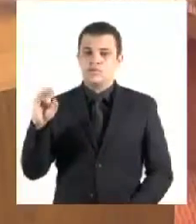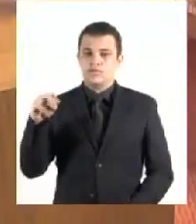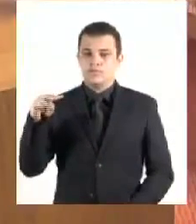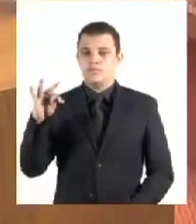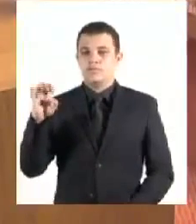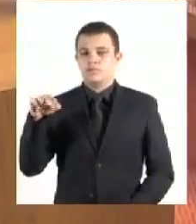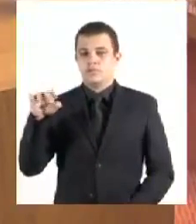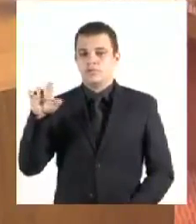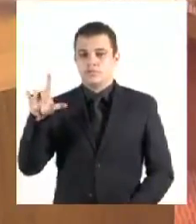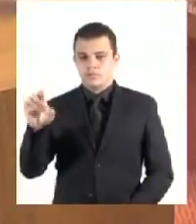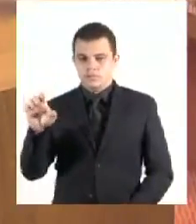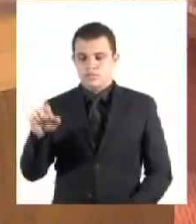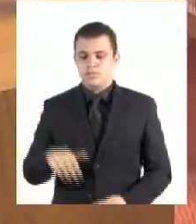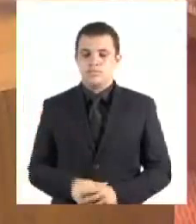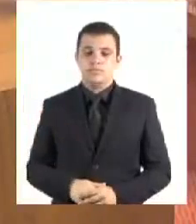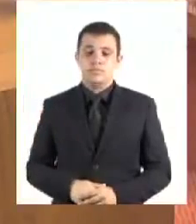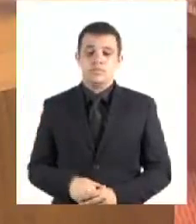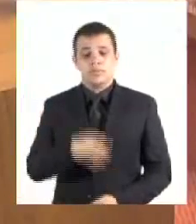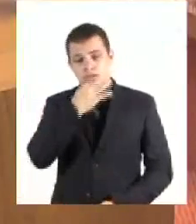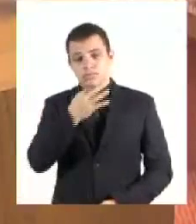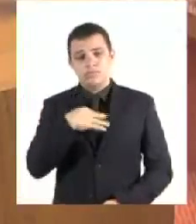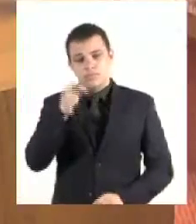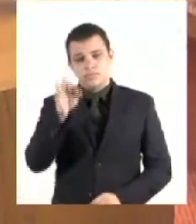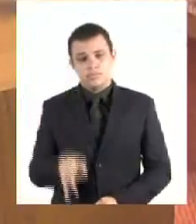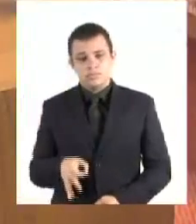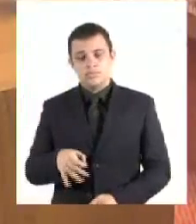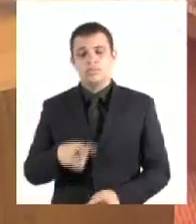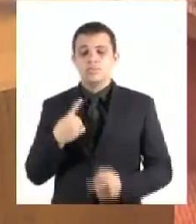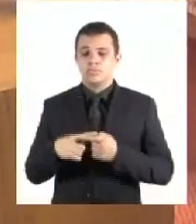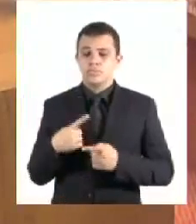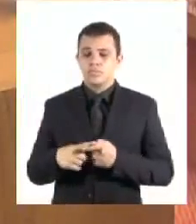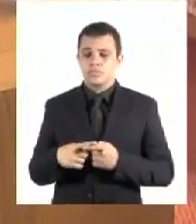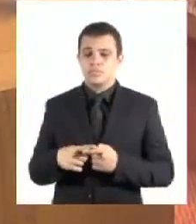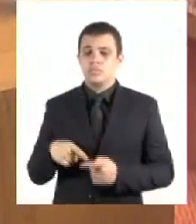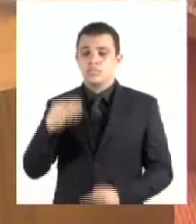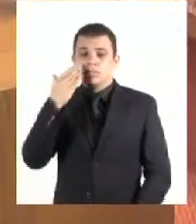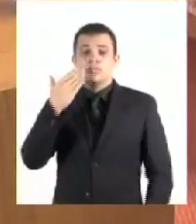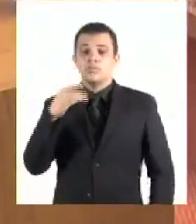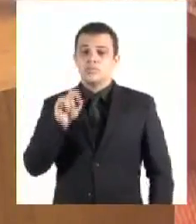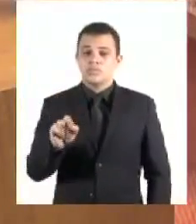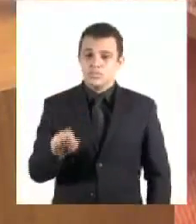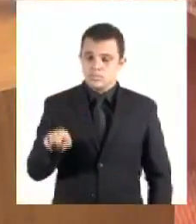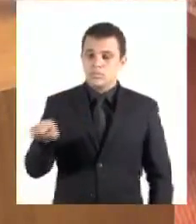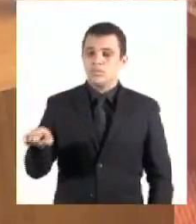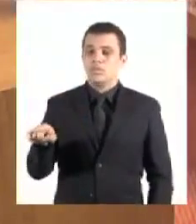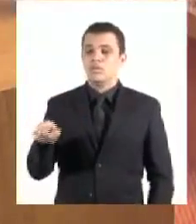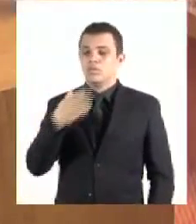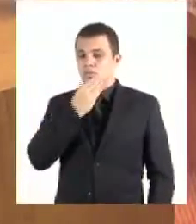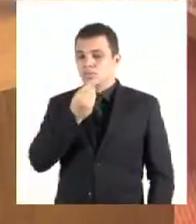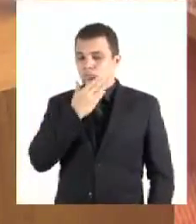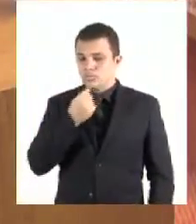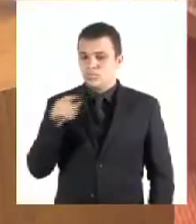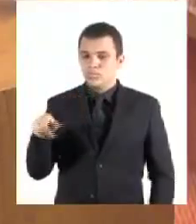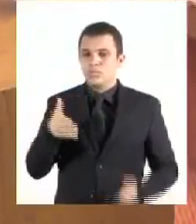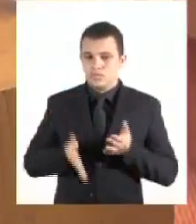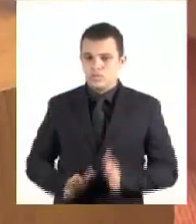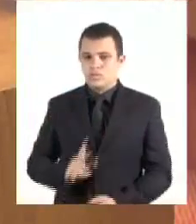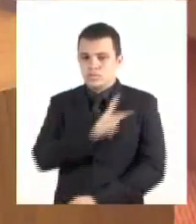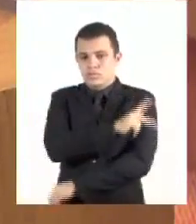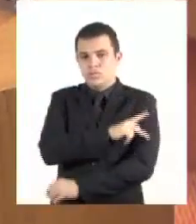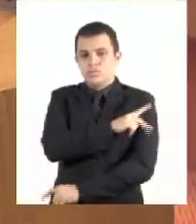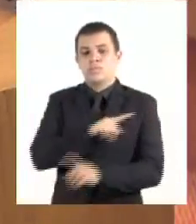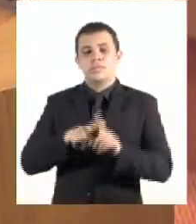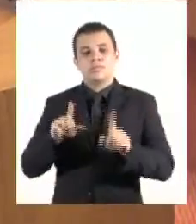homenagem a esse grande maranhense de coração, era piauiense de nascimento, que deixa todo um